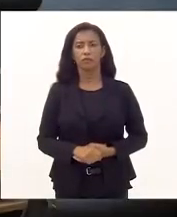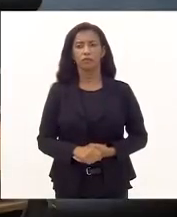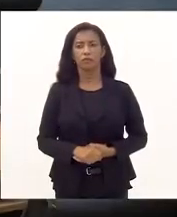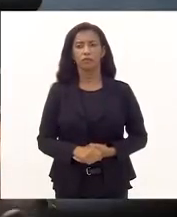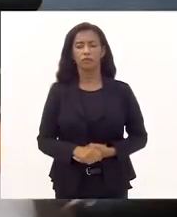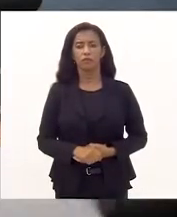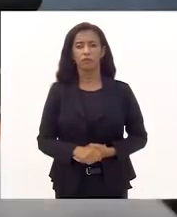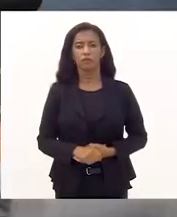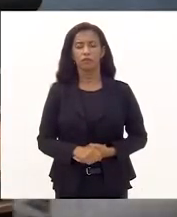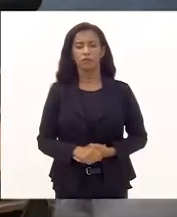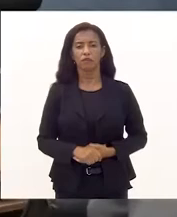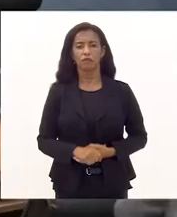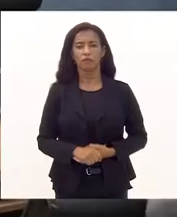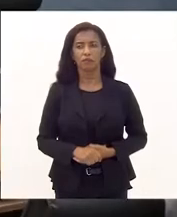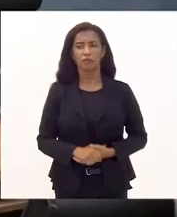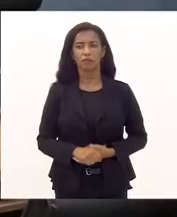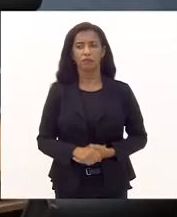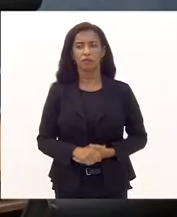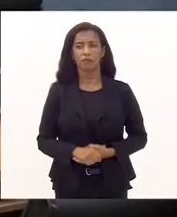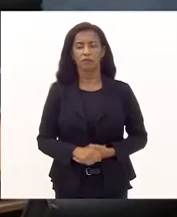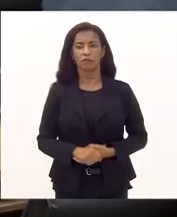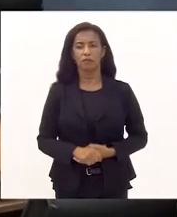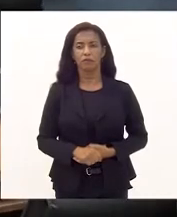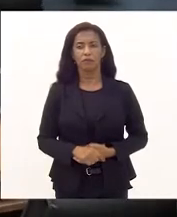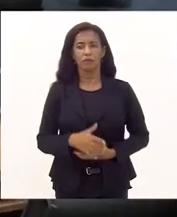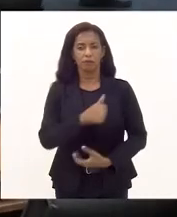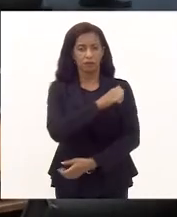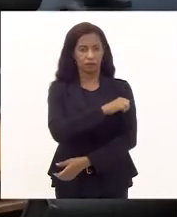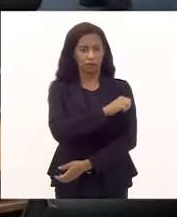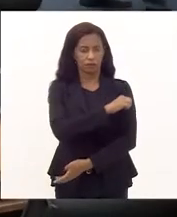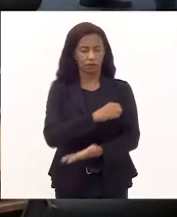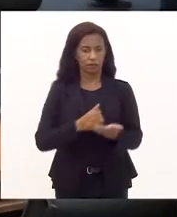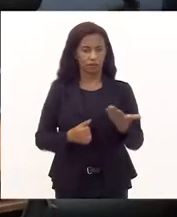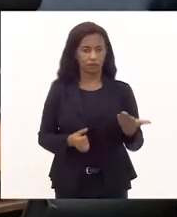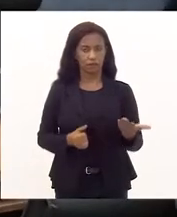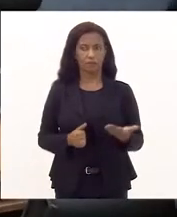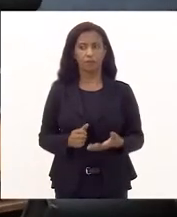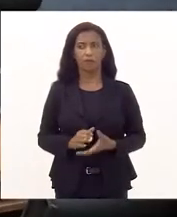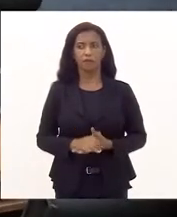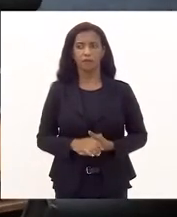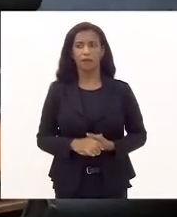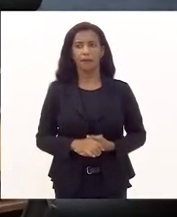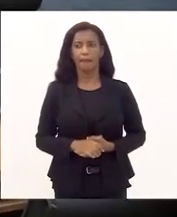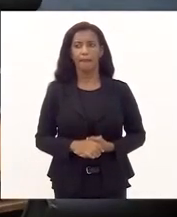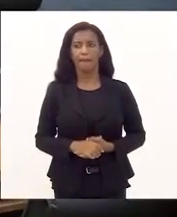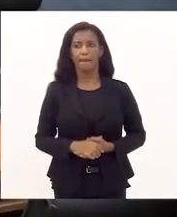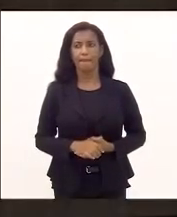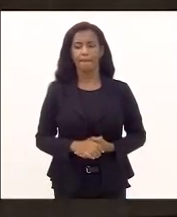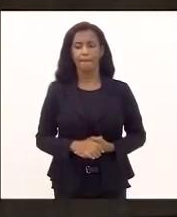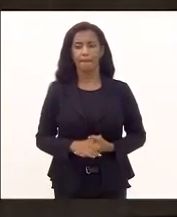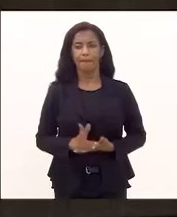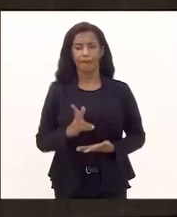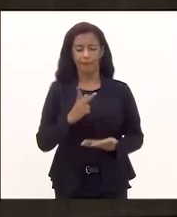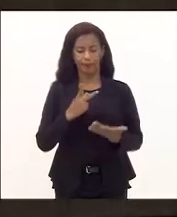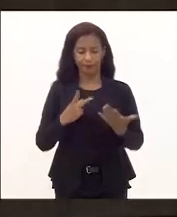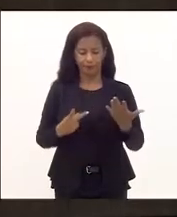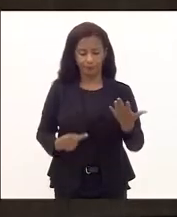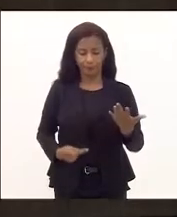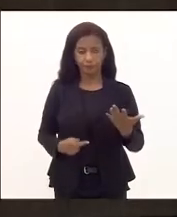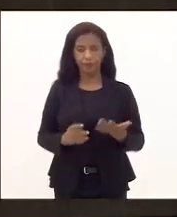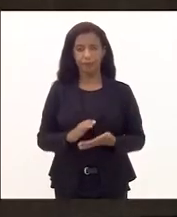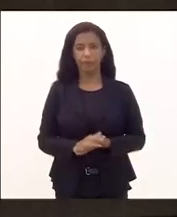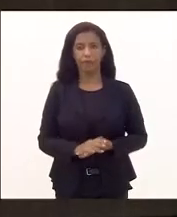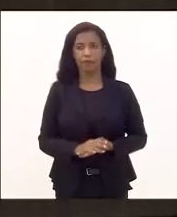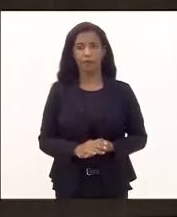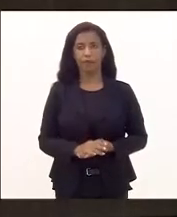só um minuto, que a deputada enfermeira Regiane tinha solicitado antes Vossa Excelência, depois dela o senhor fala. Presidente, eu